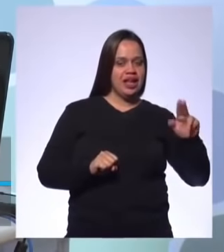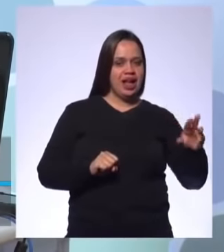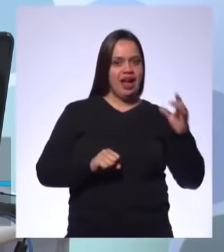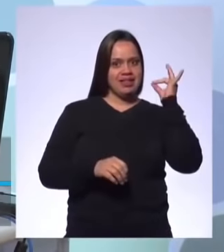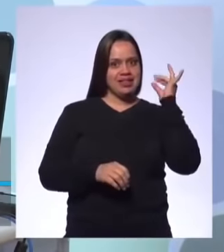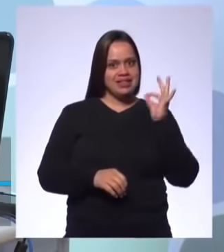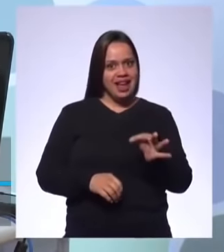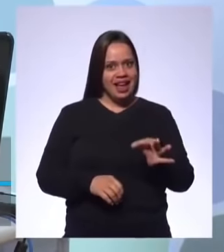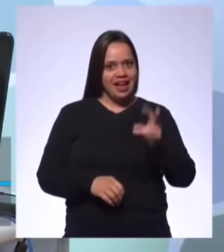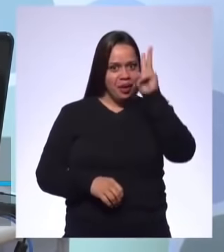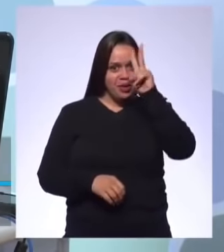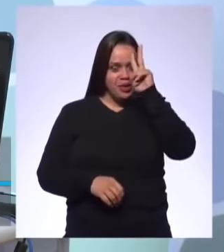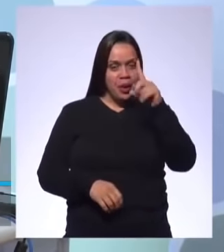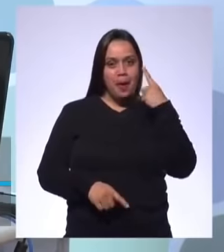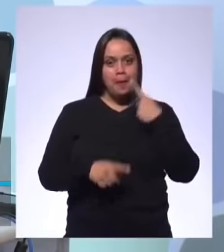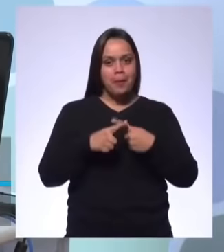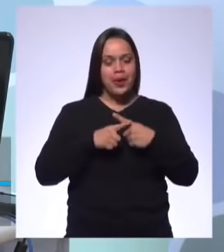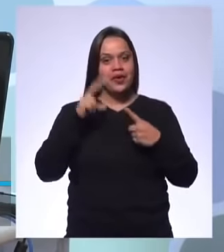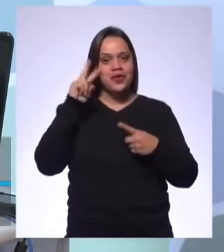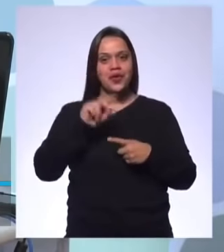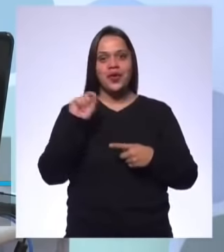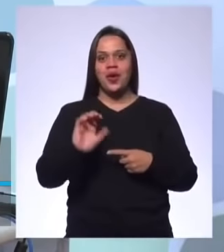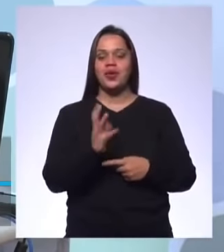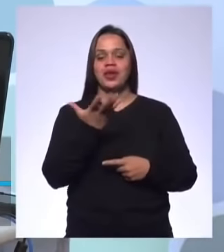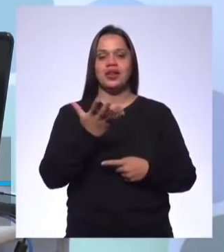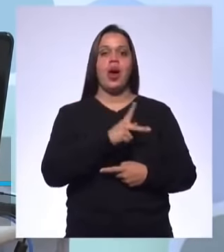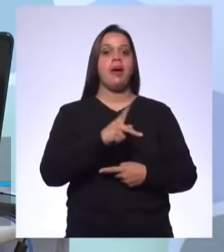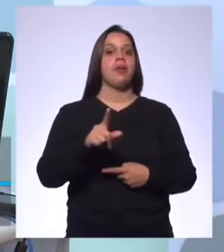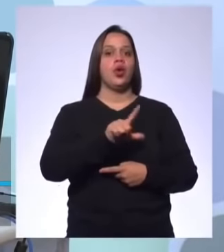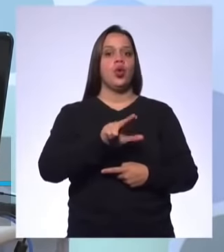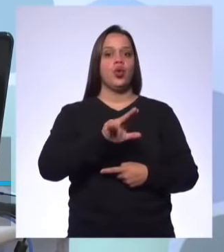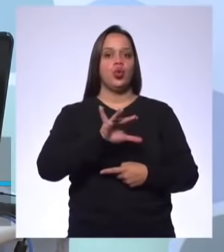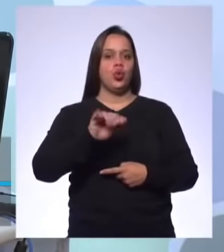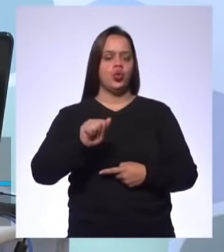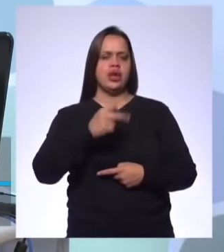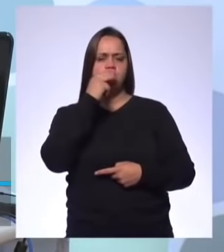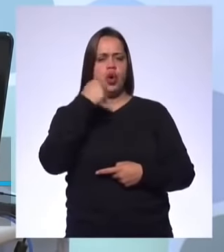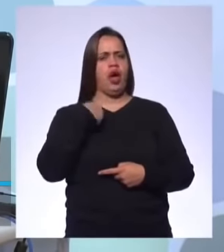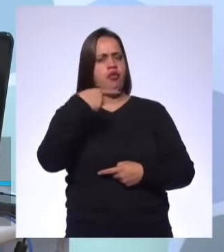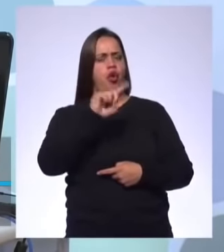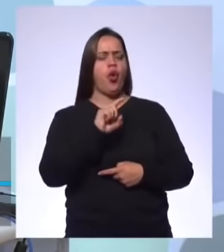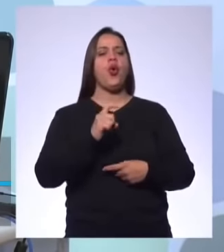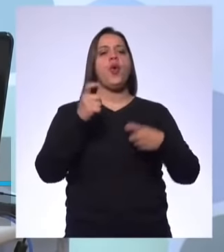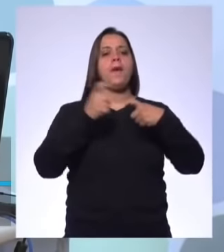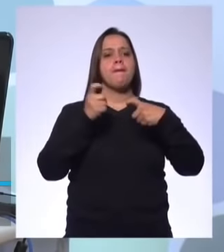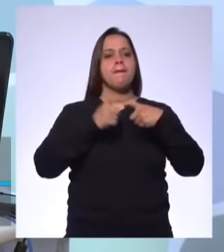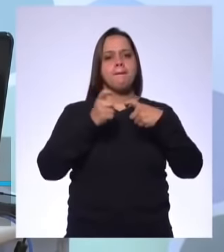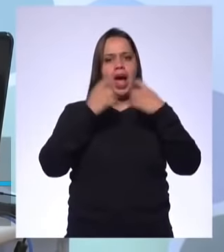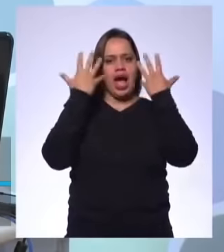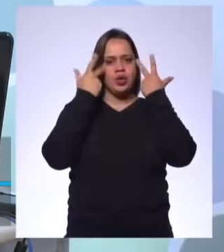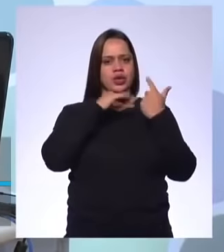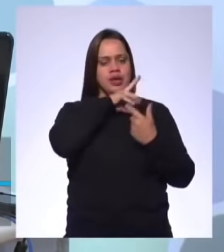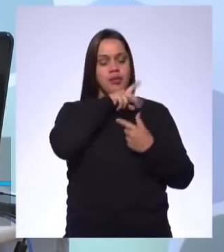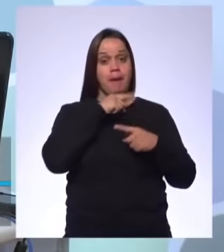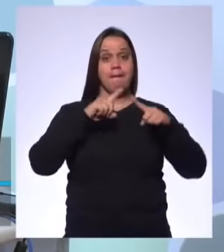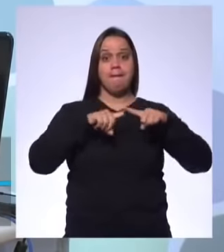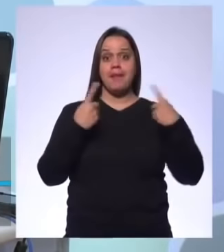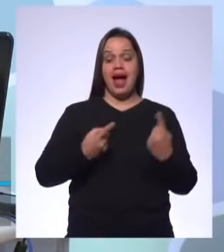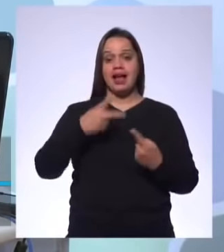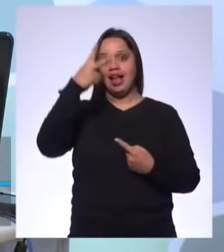Porque, olha só o que virou, hein, gente? A Prolúcia achou que tinha ido pro veterinário. Já na história, a Cloé foi até